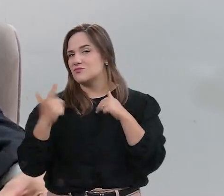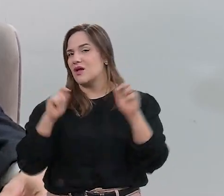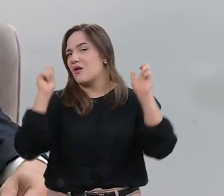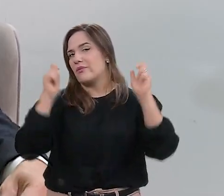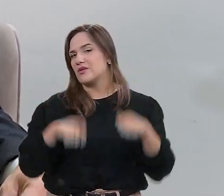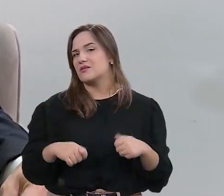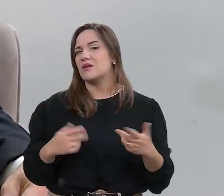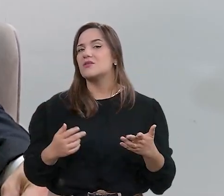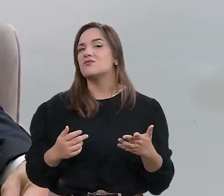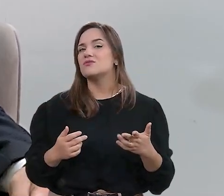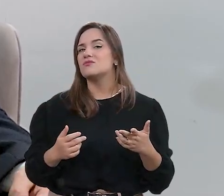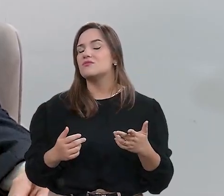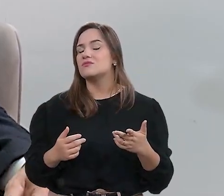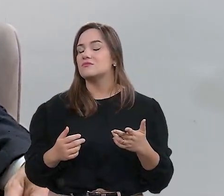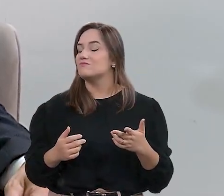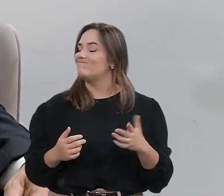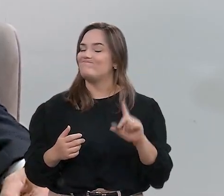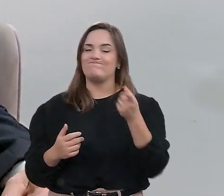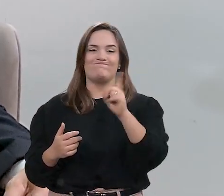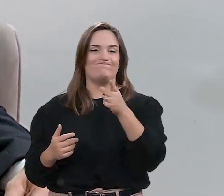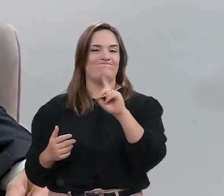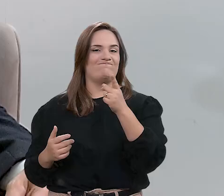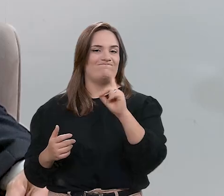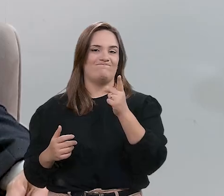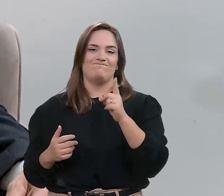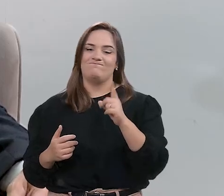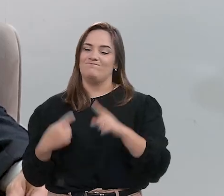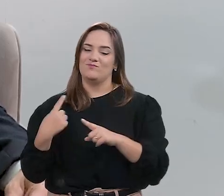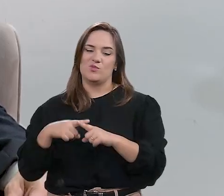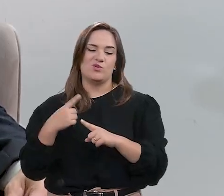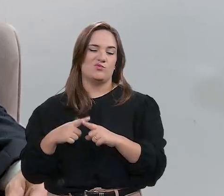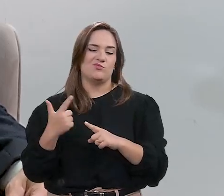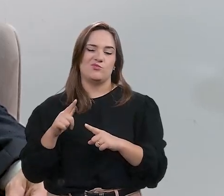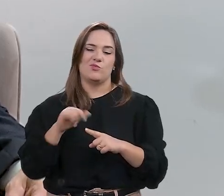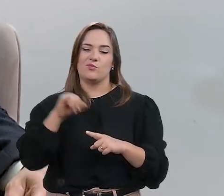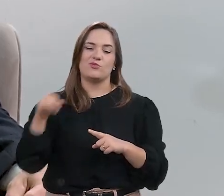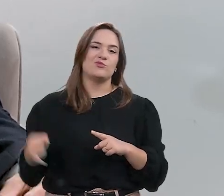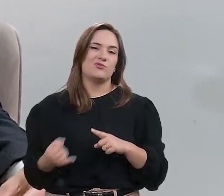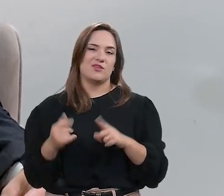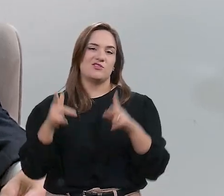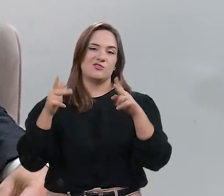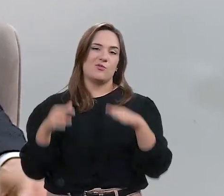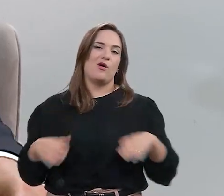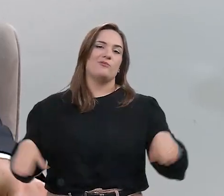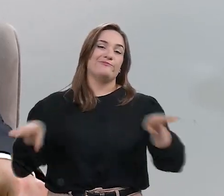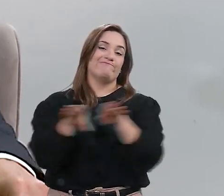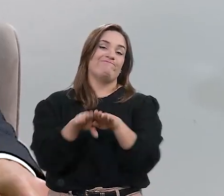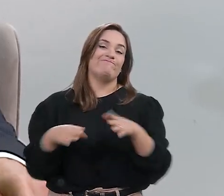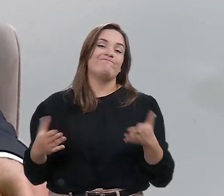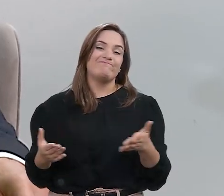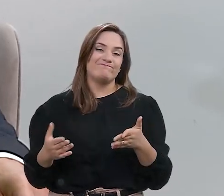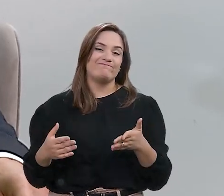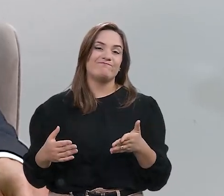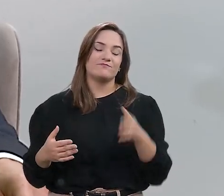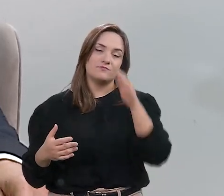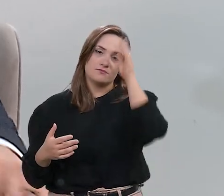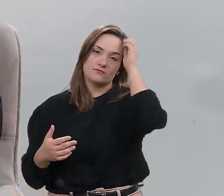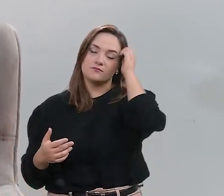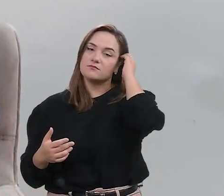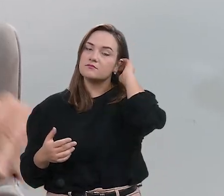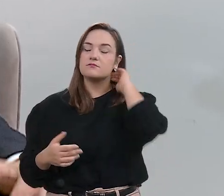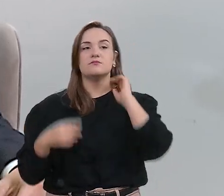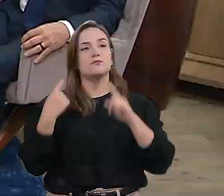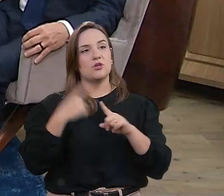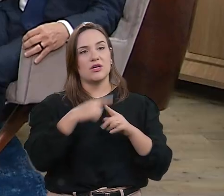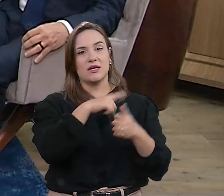capacidade intelectual? Não é isso. É porque eles não tiveram oportunidades. Desde que a escravatura